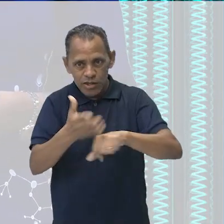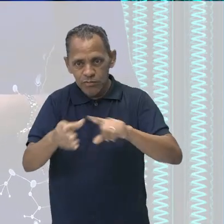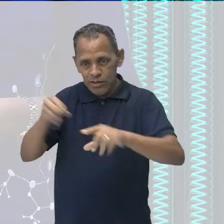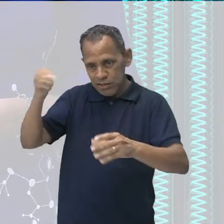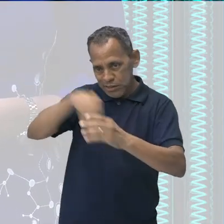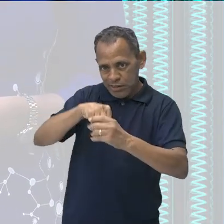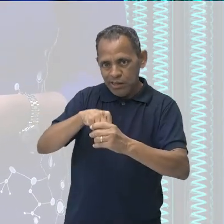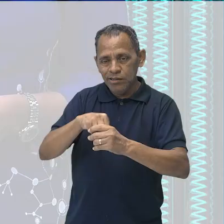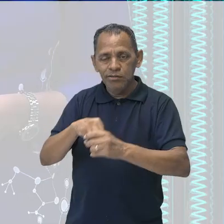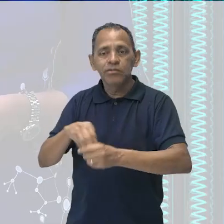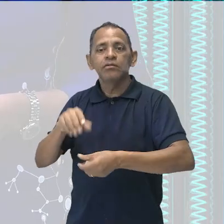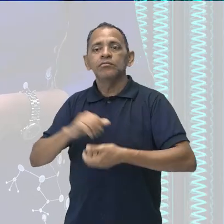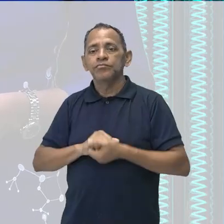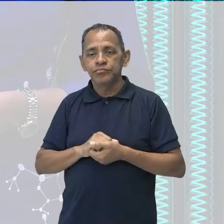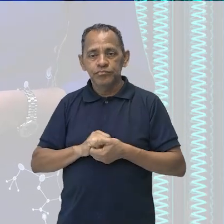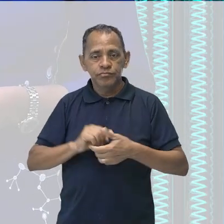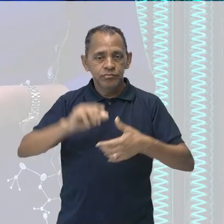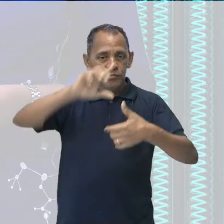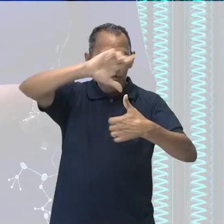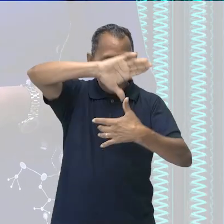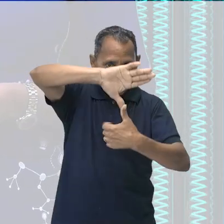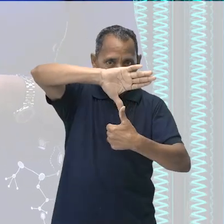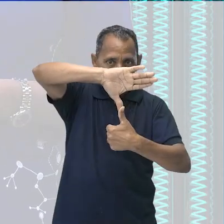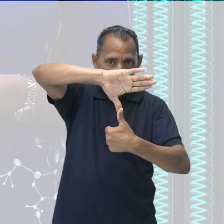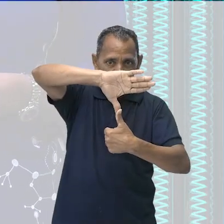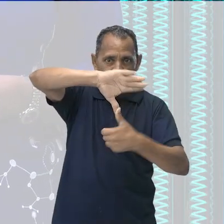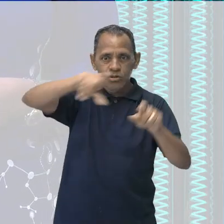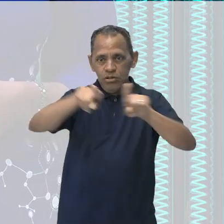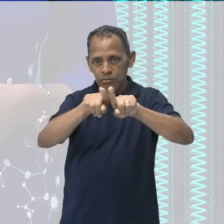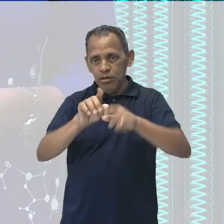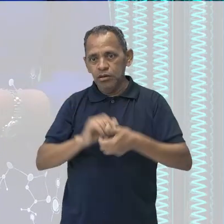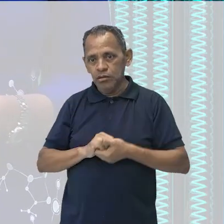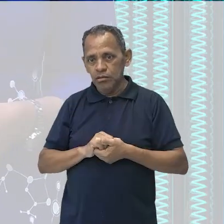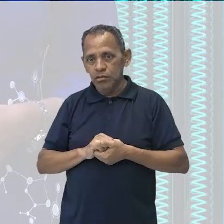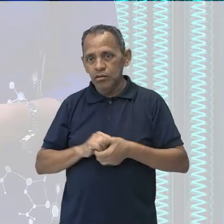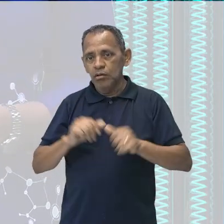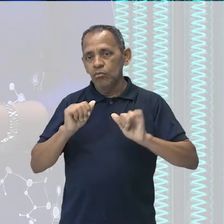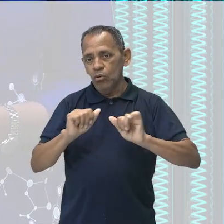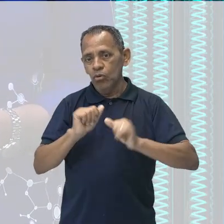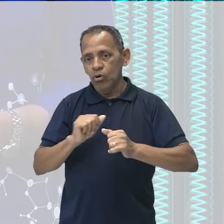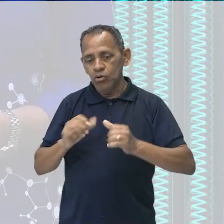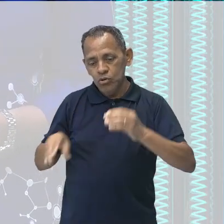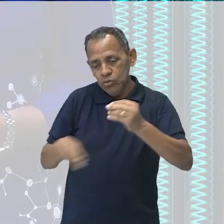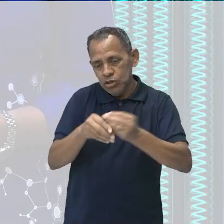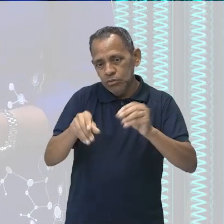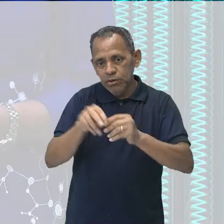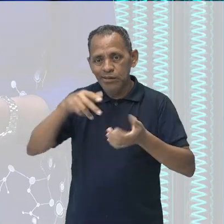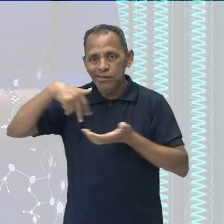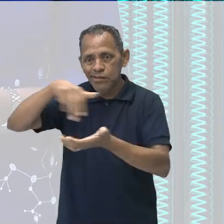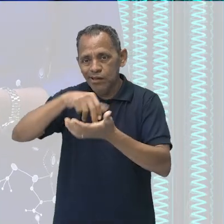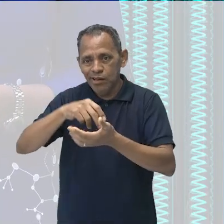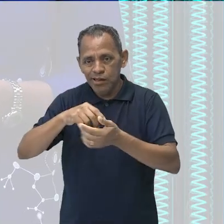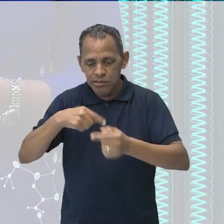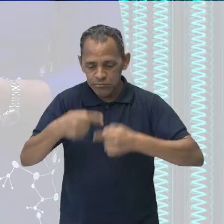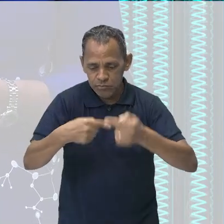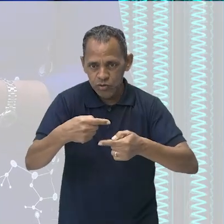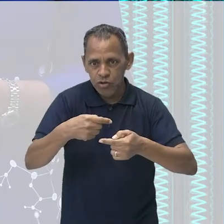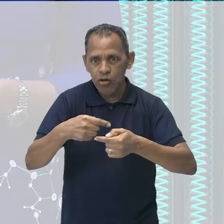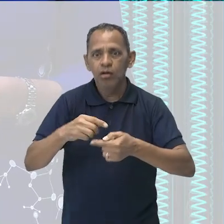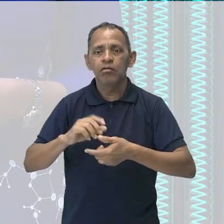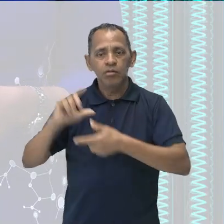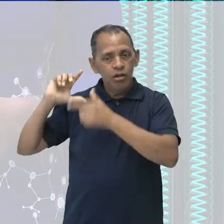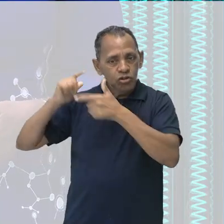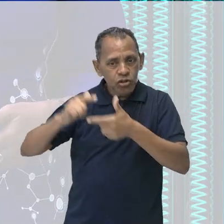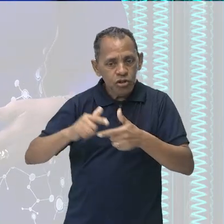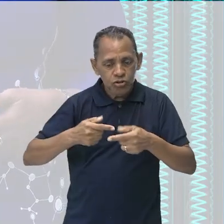praticadas por diferentes comunidades indígenas da América do Norte. Pode incluir narrativas tradicionais, danças e